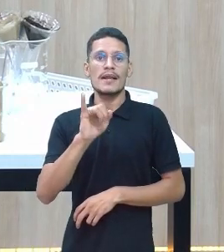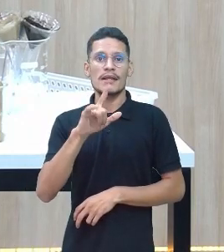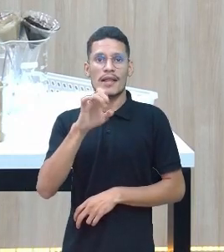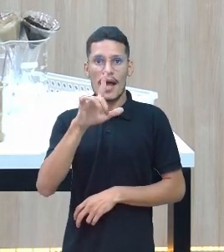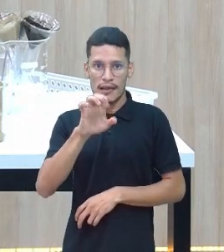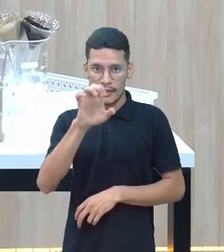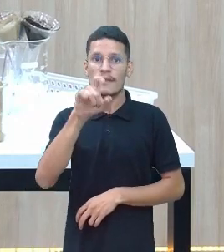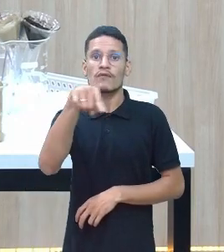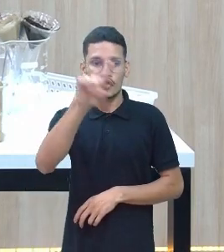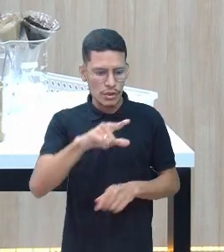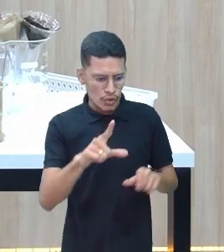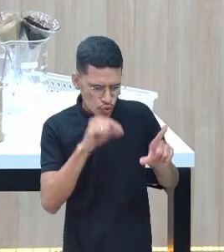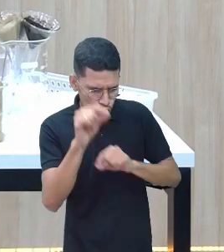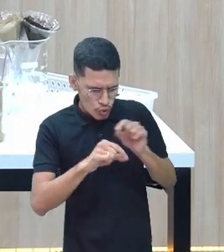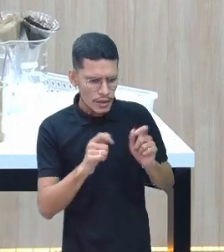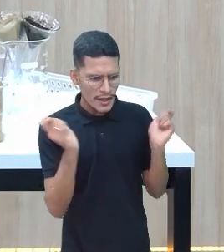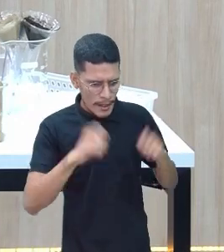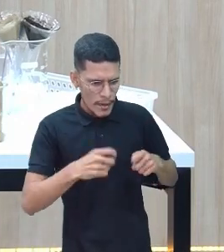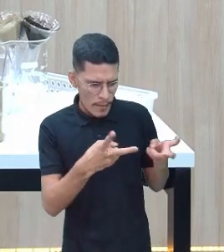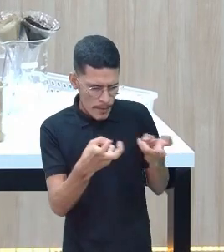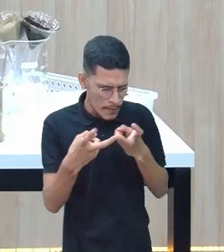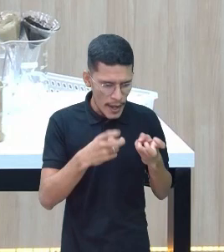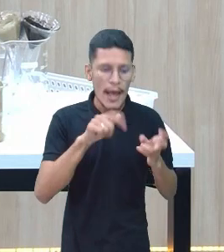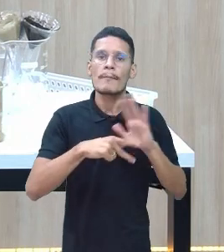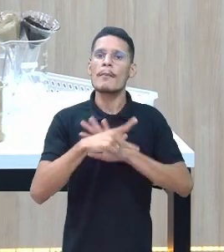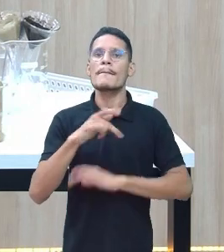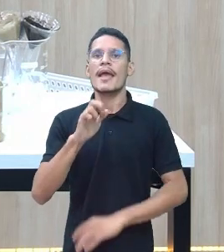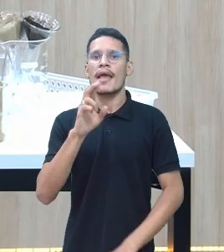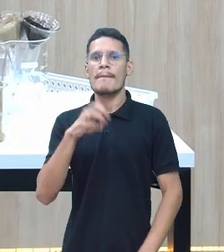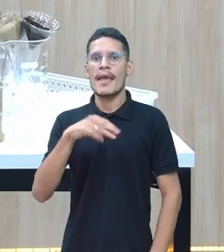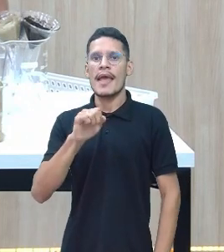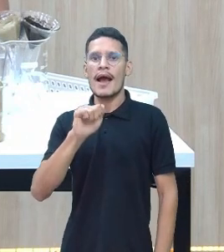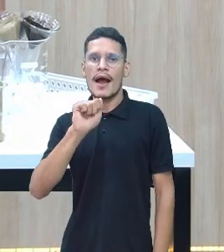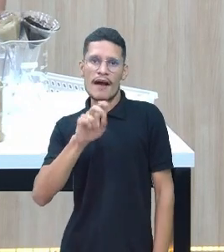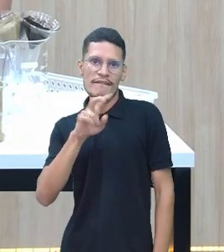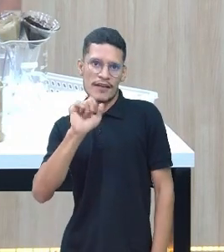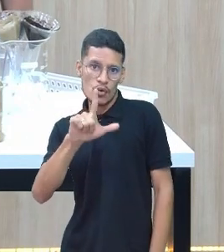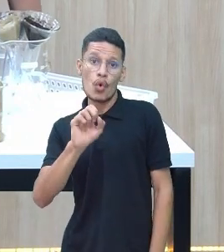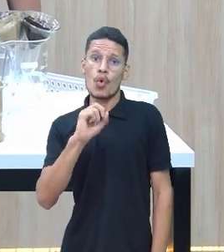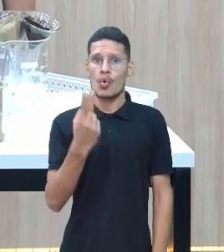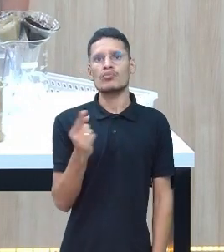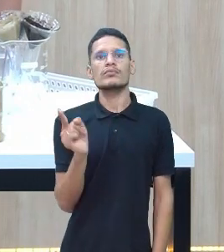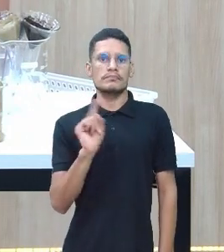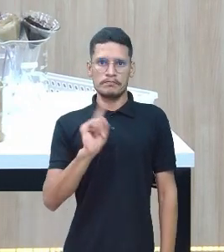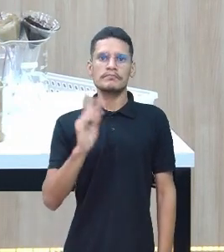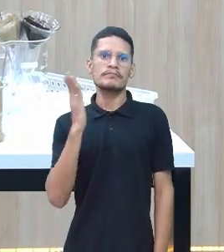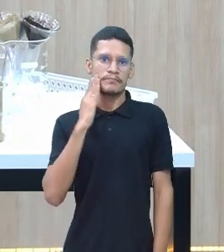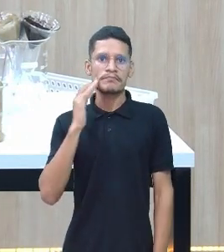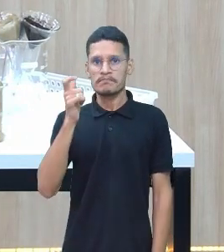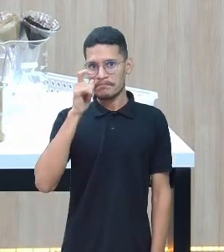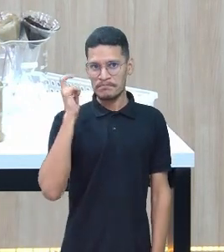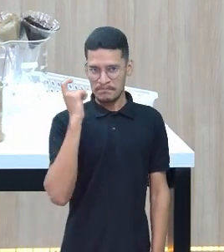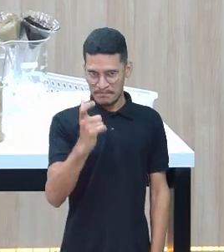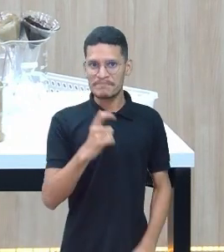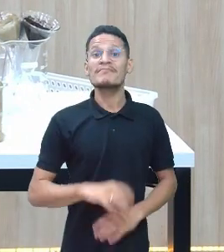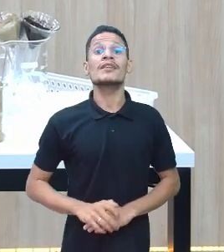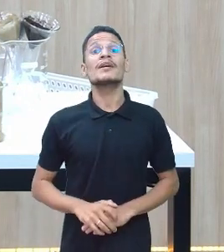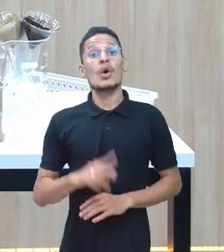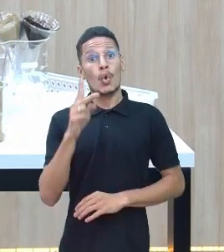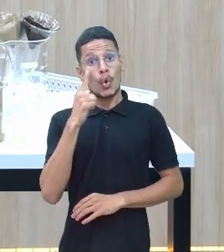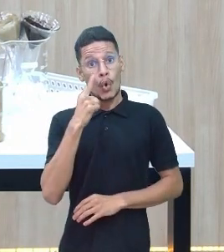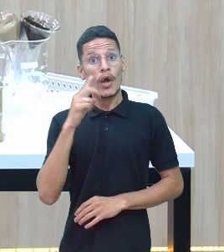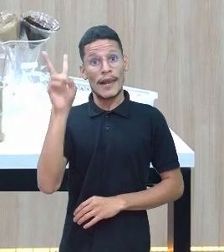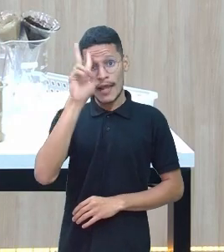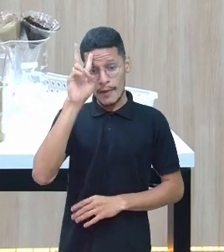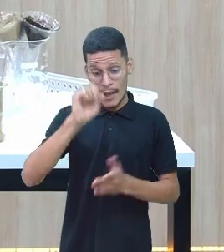você observou, que você pode classificar como permeável e não permeável. Interessante, não é, pessoal? Lembre que essas